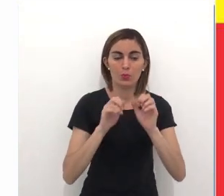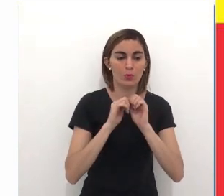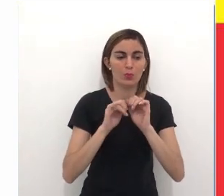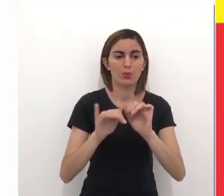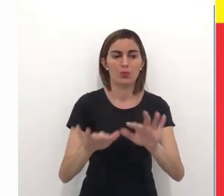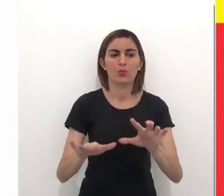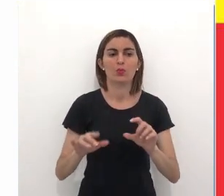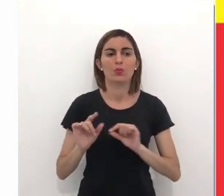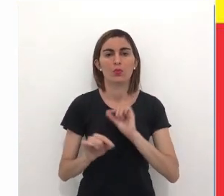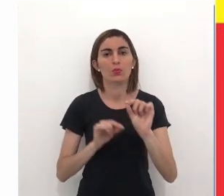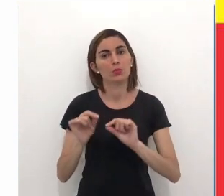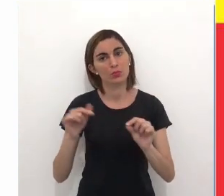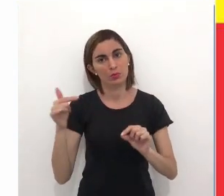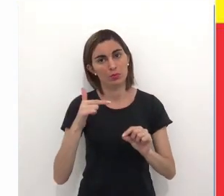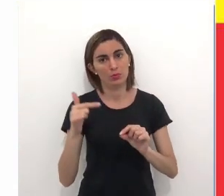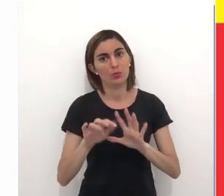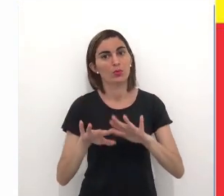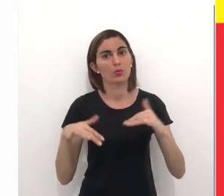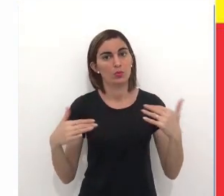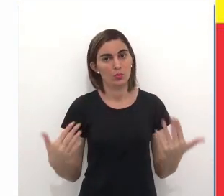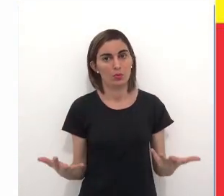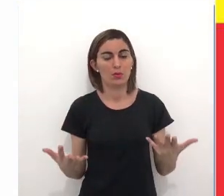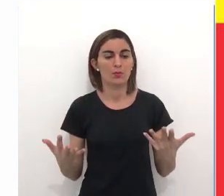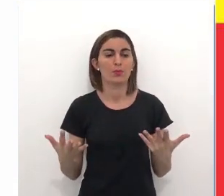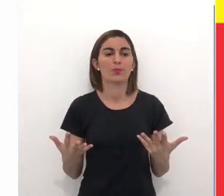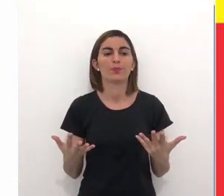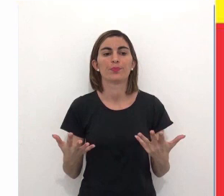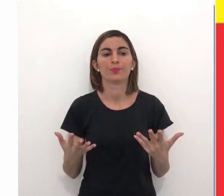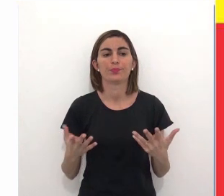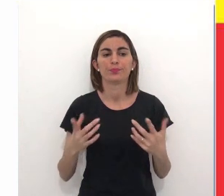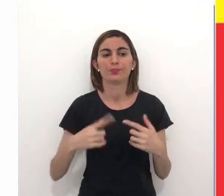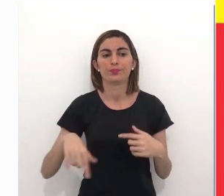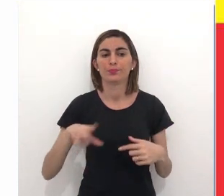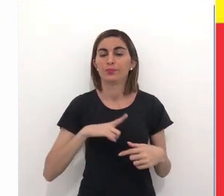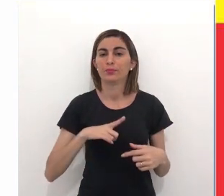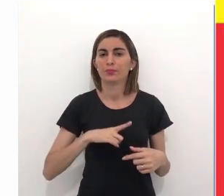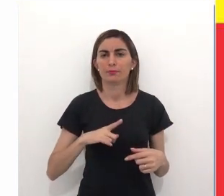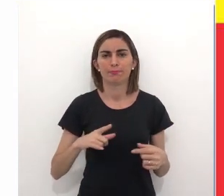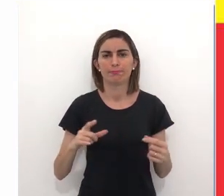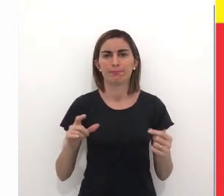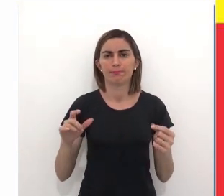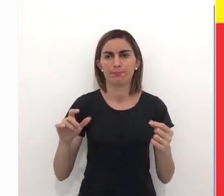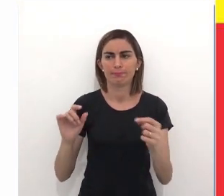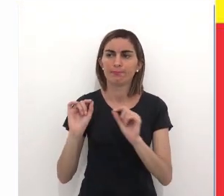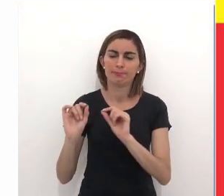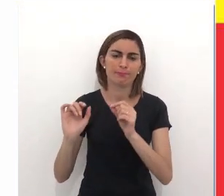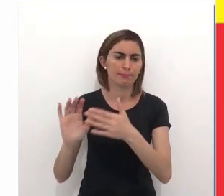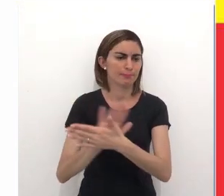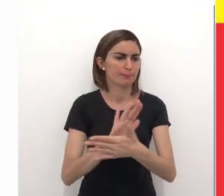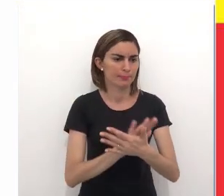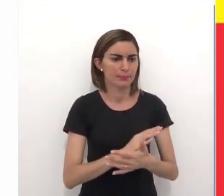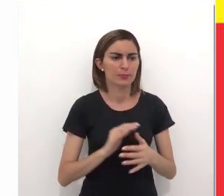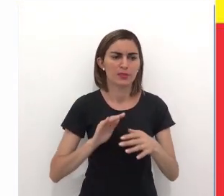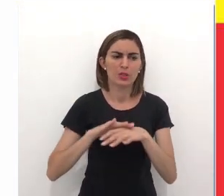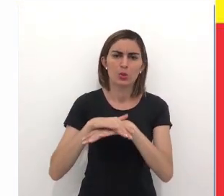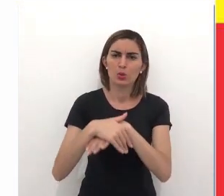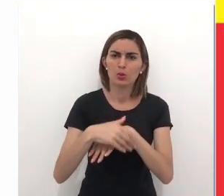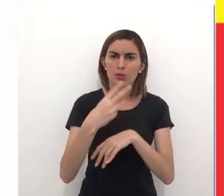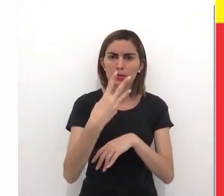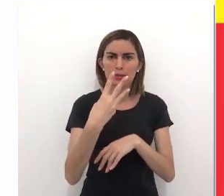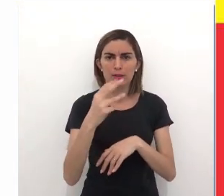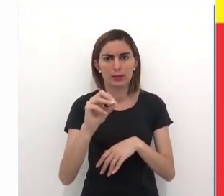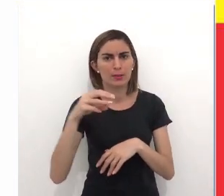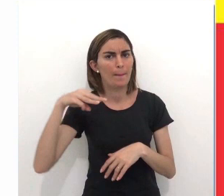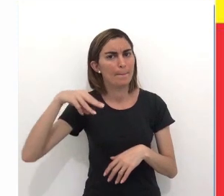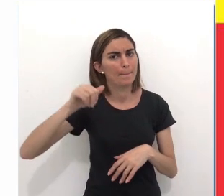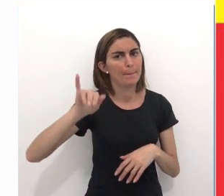de um boato, segundo o qual seriam eliminados. Então, na noite de